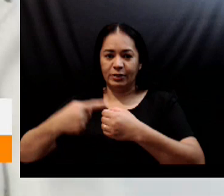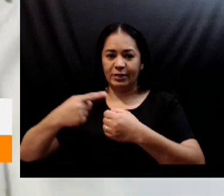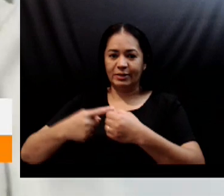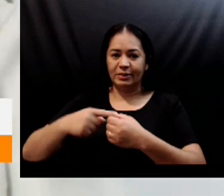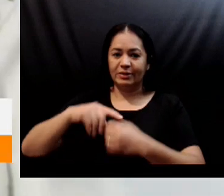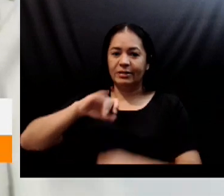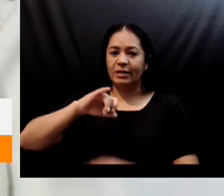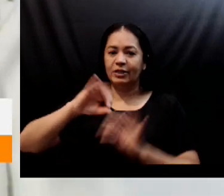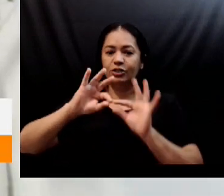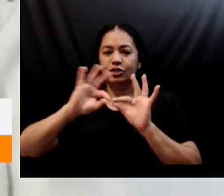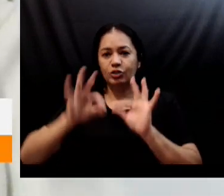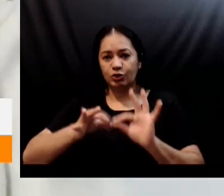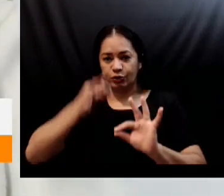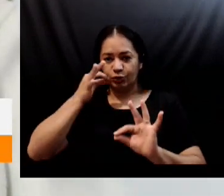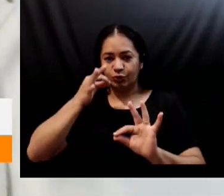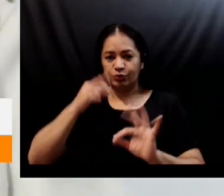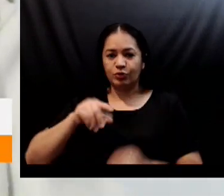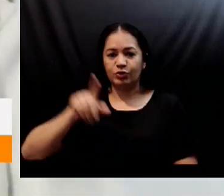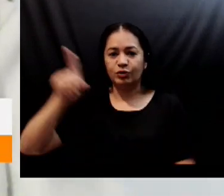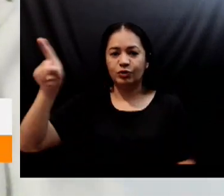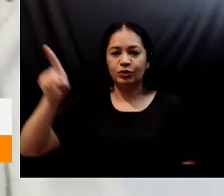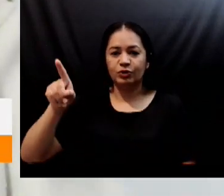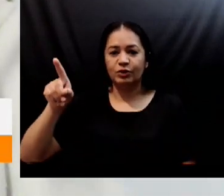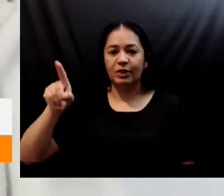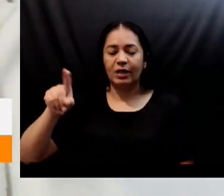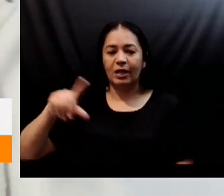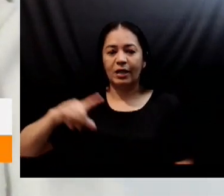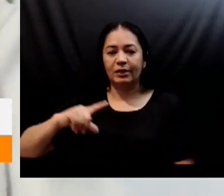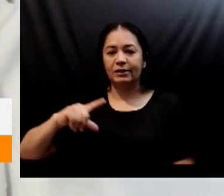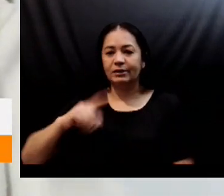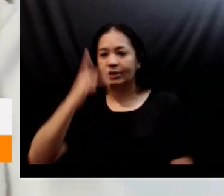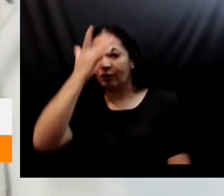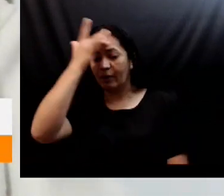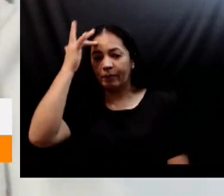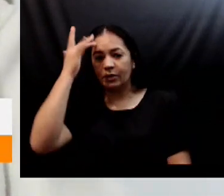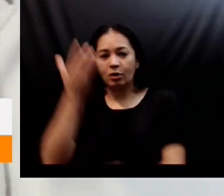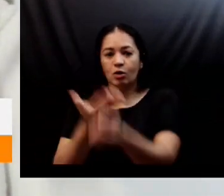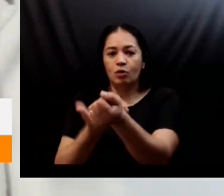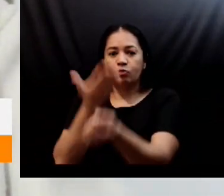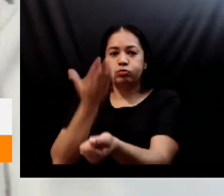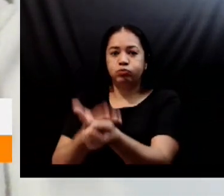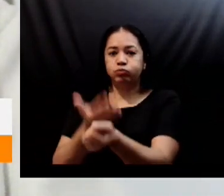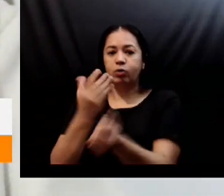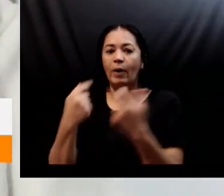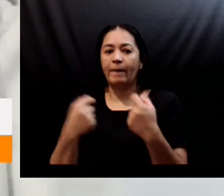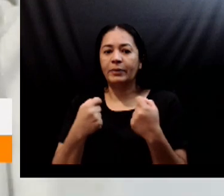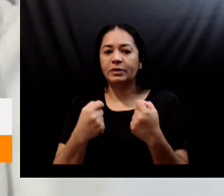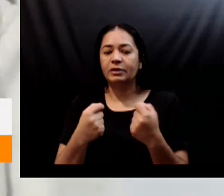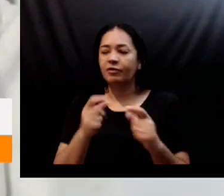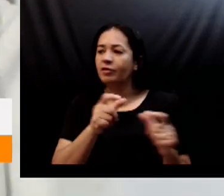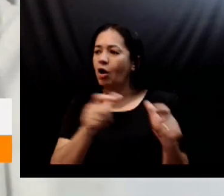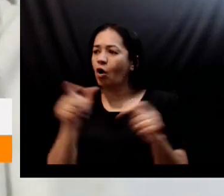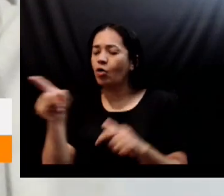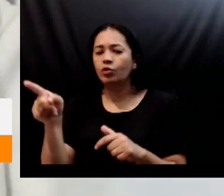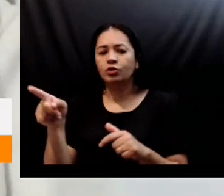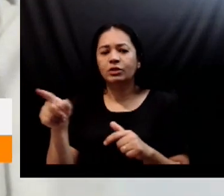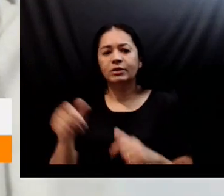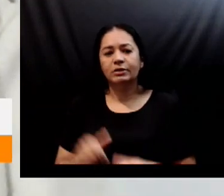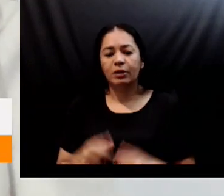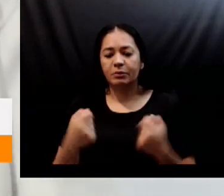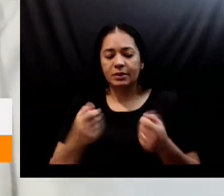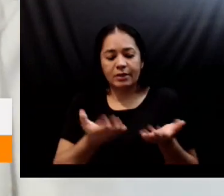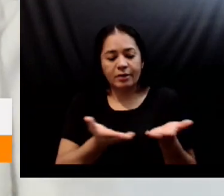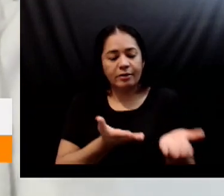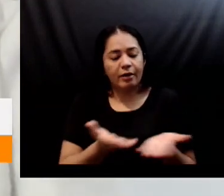público com número alto de pressão alta, a gente precisa ver onde essas pessoas estão e tratar elas. Na maioria das vezes elas estão